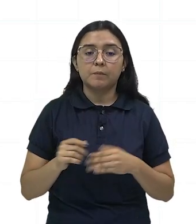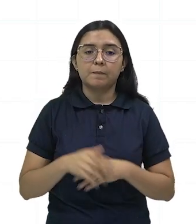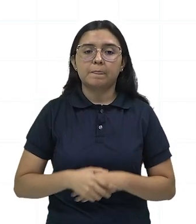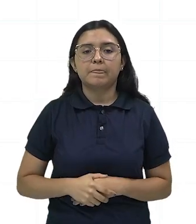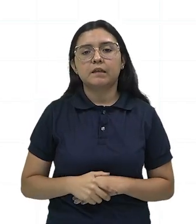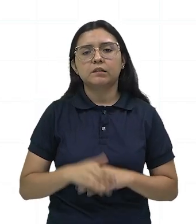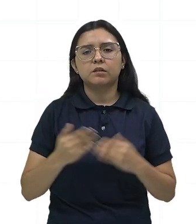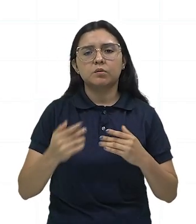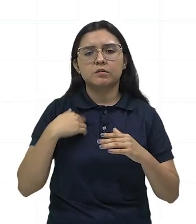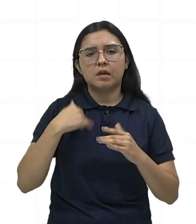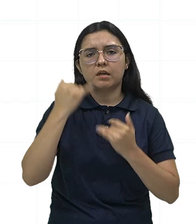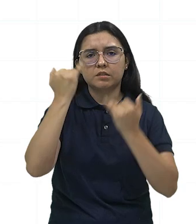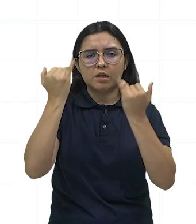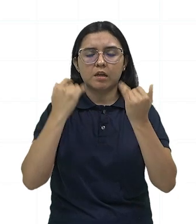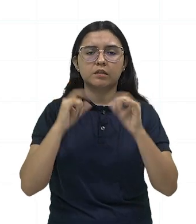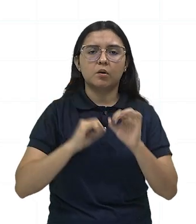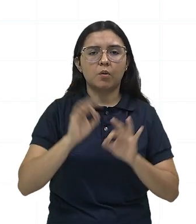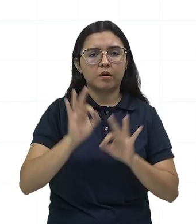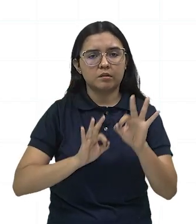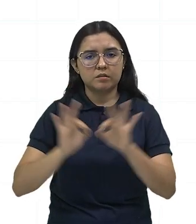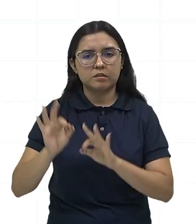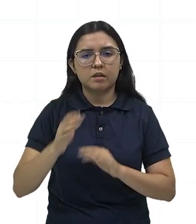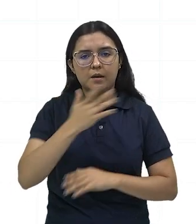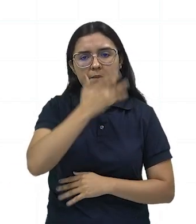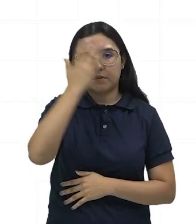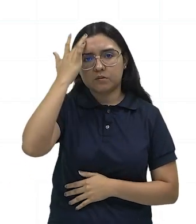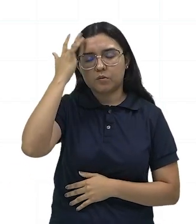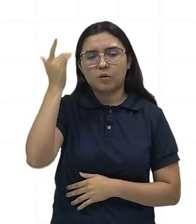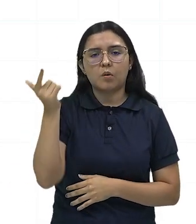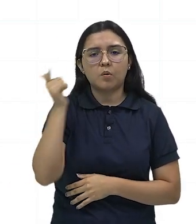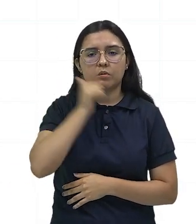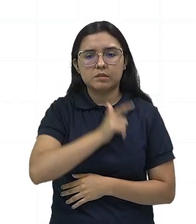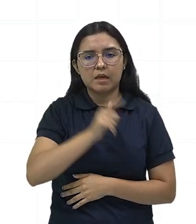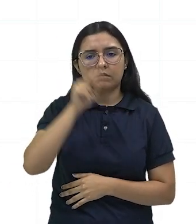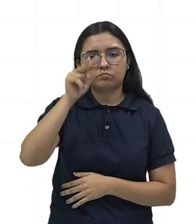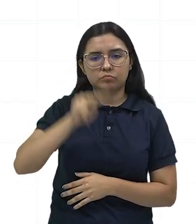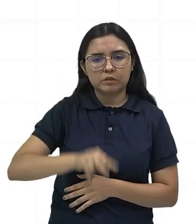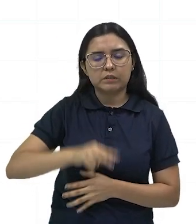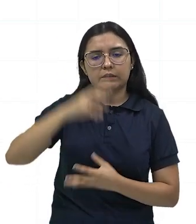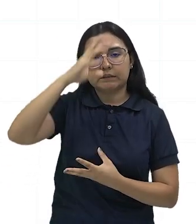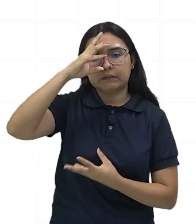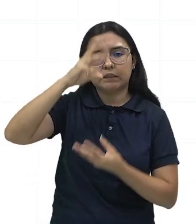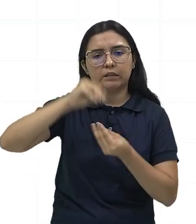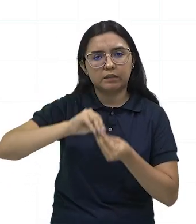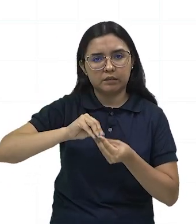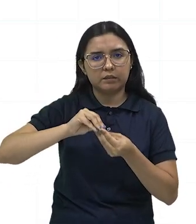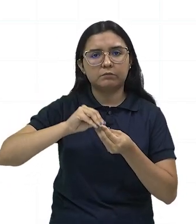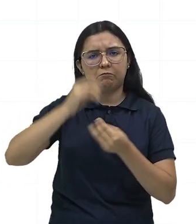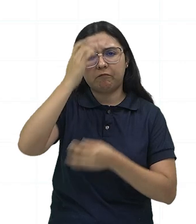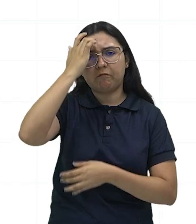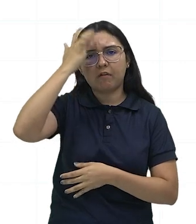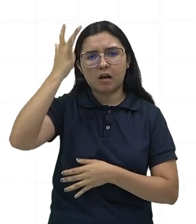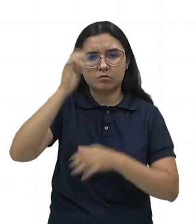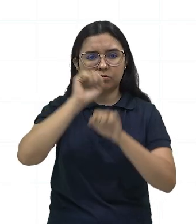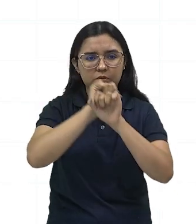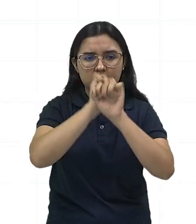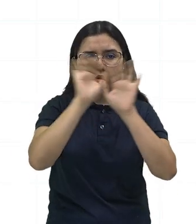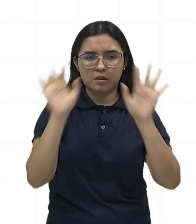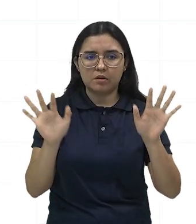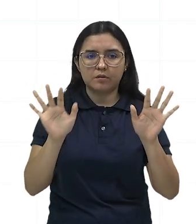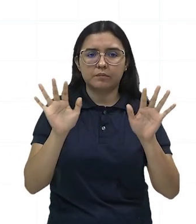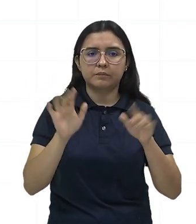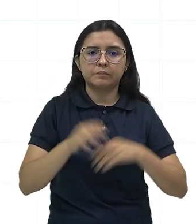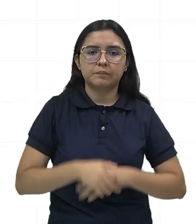as ideias estão bem conectadas e ordenadas, o leitor consegue seguir a linha de raciocínio do autor com mais facilidade. Então, ajuda